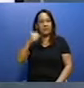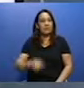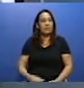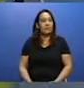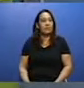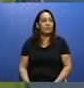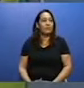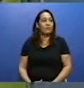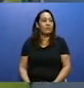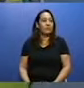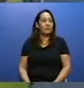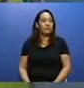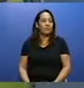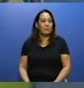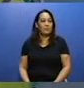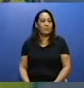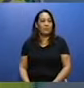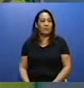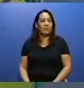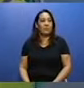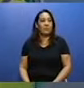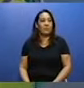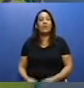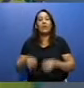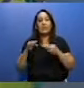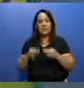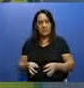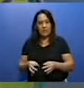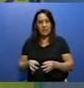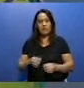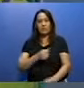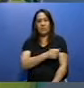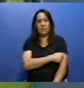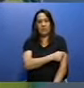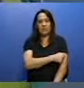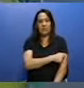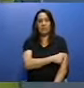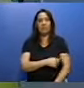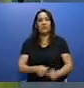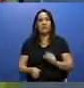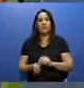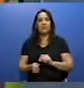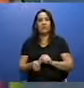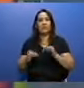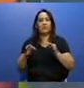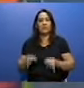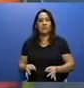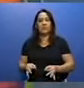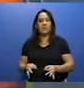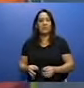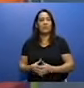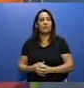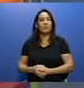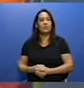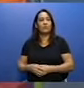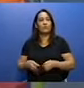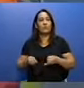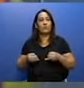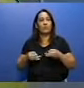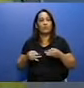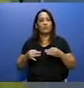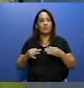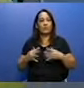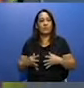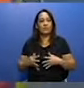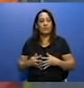esperta, gente. Você concorda com a Ana Clara? Justifique a sua resposta. Agora que a gente